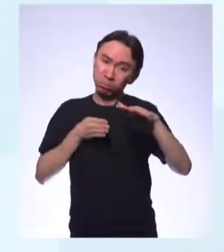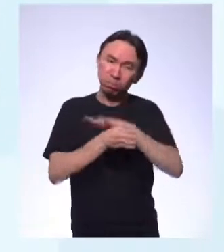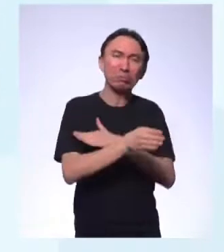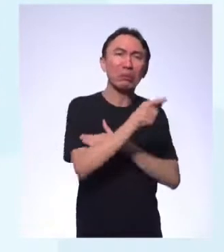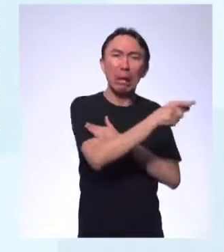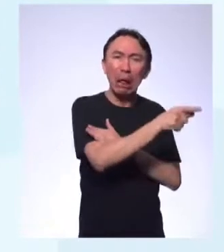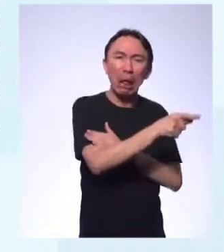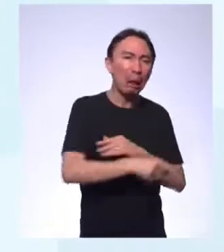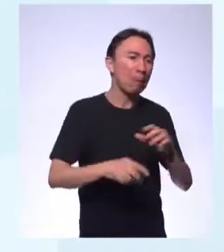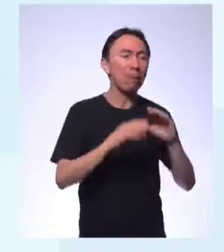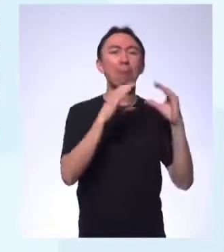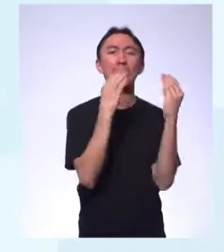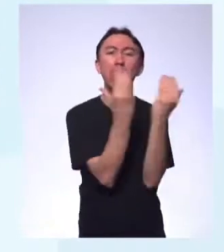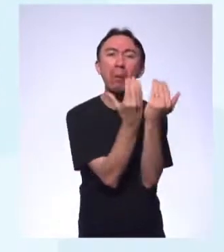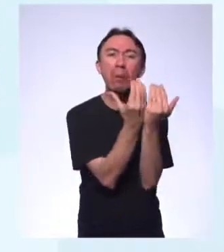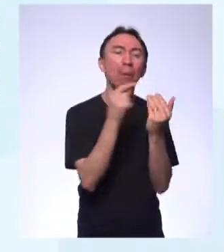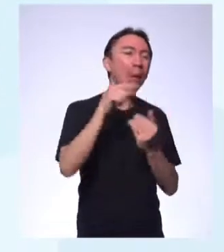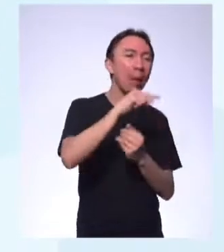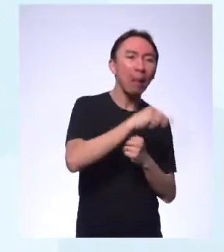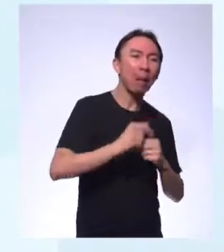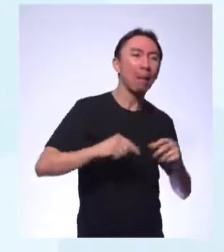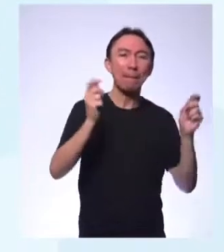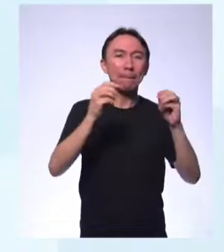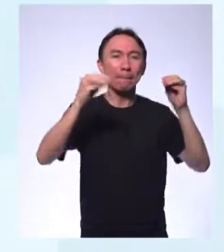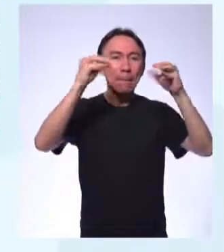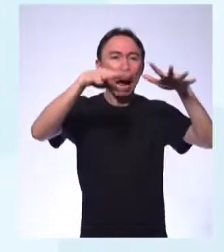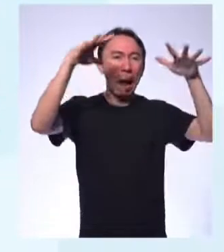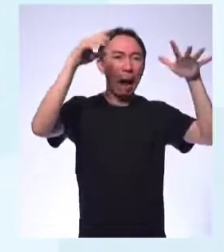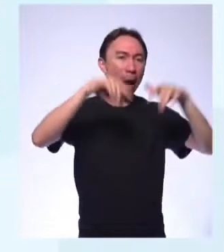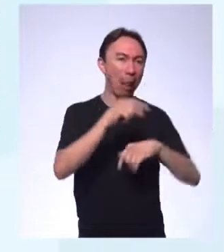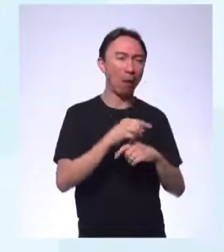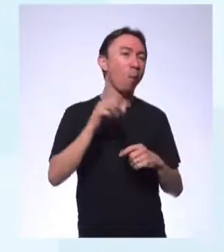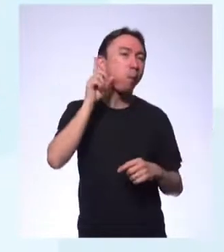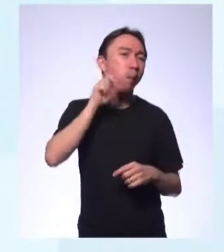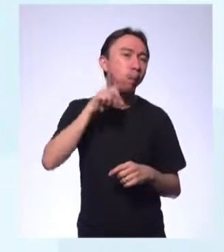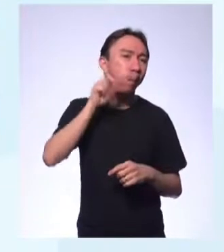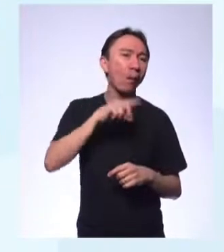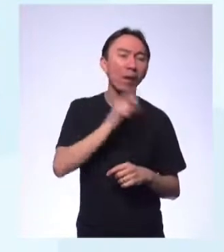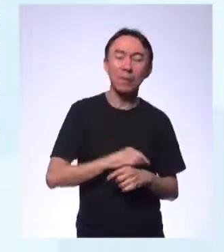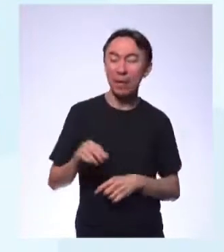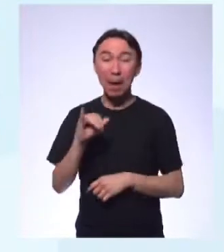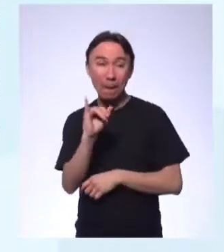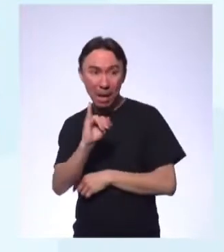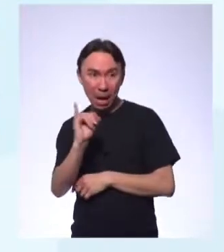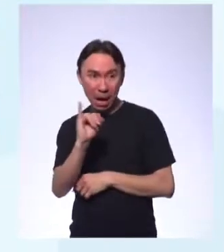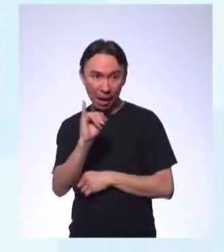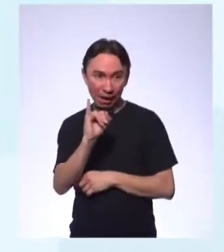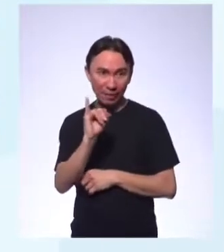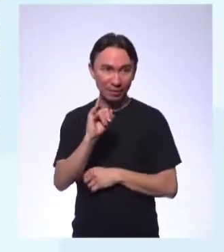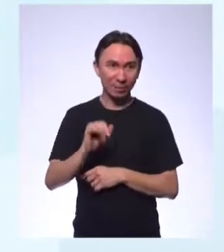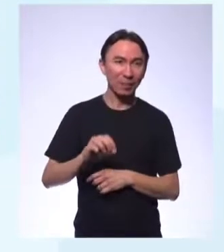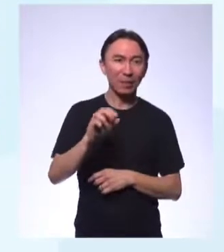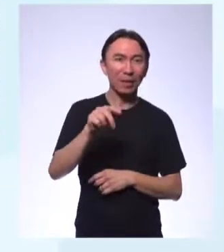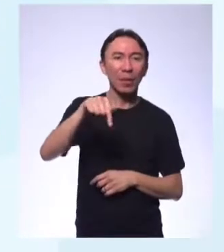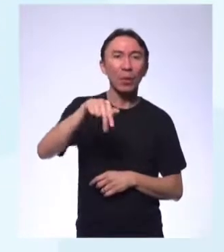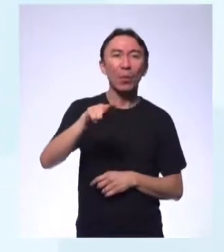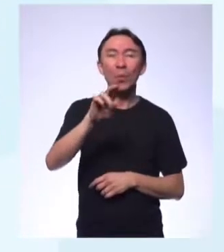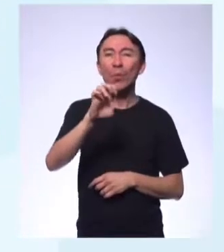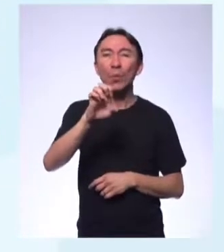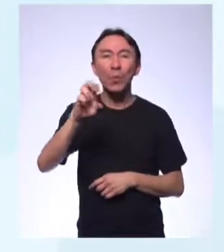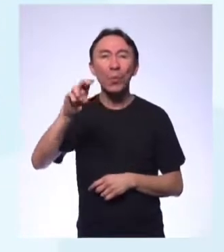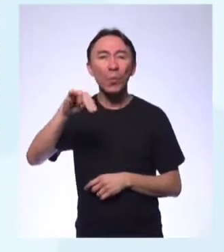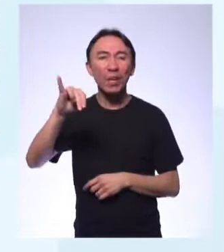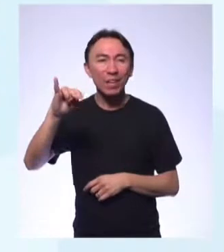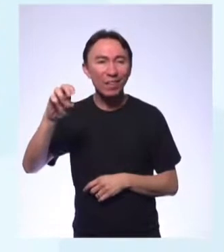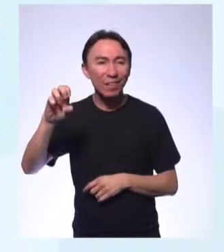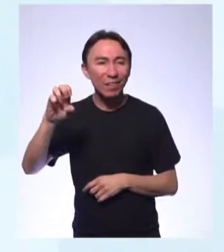América, MACUSA. Sua irmã, Queen, Alison Sydow, que tem o poder de ler mentes, o que a permite